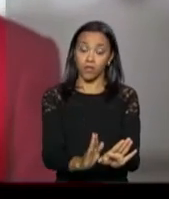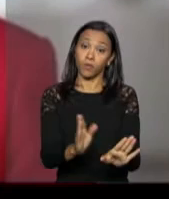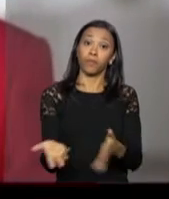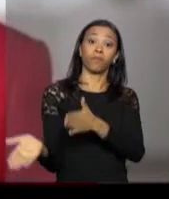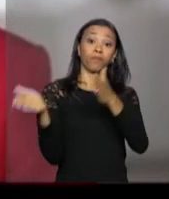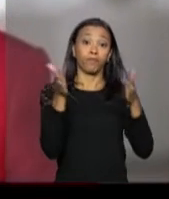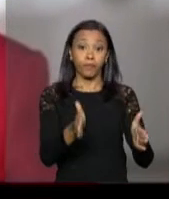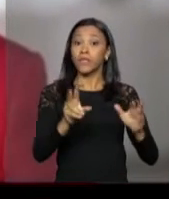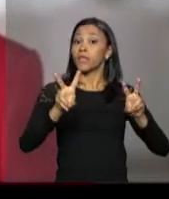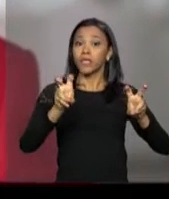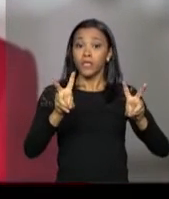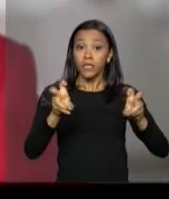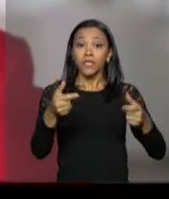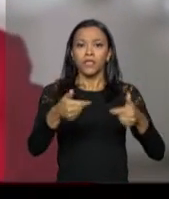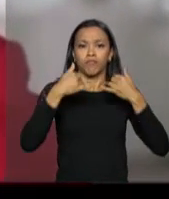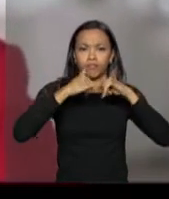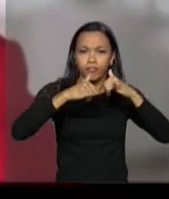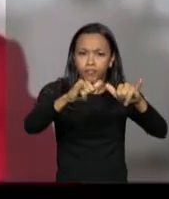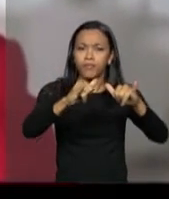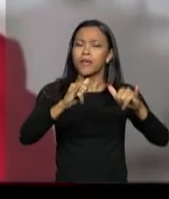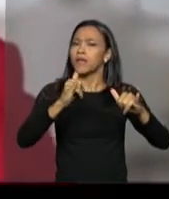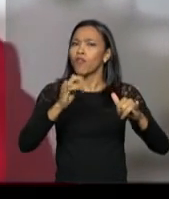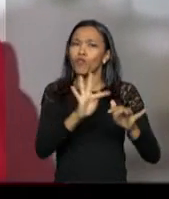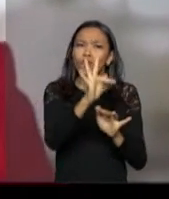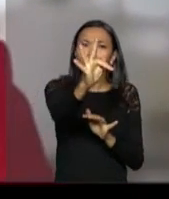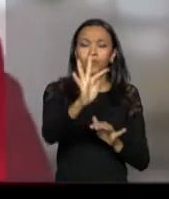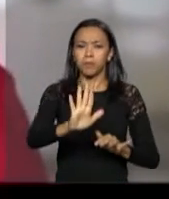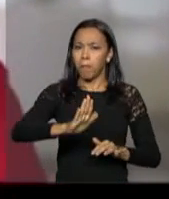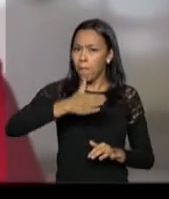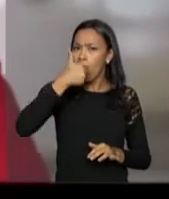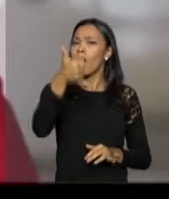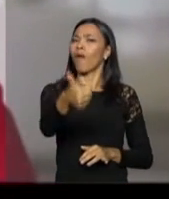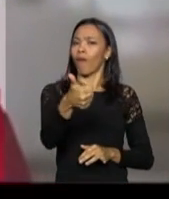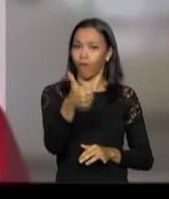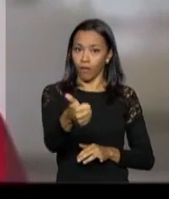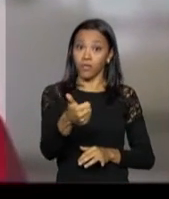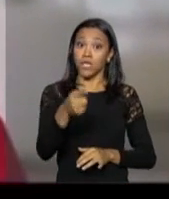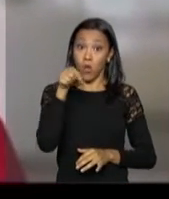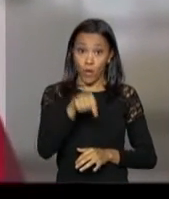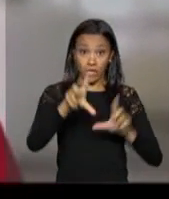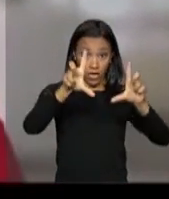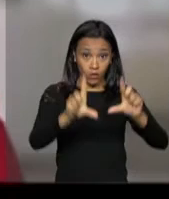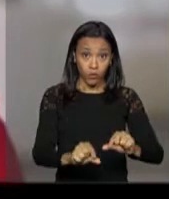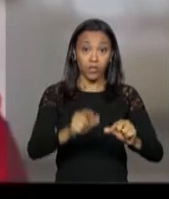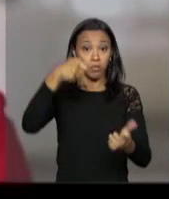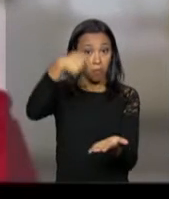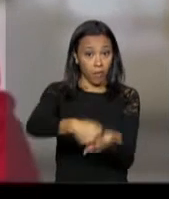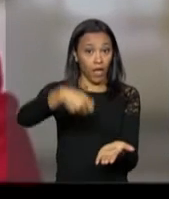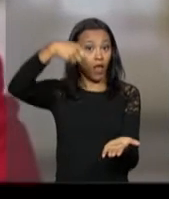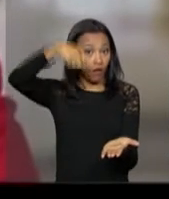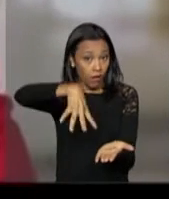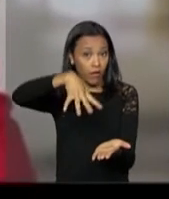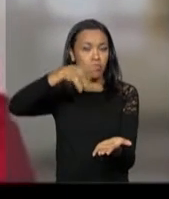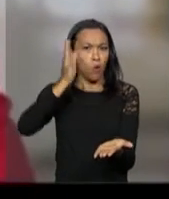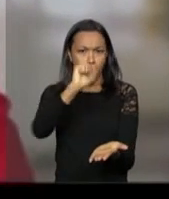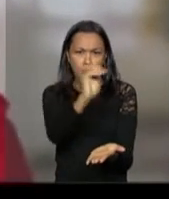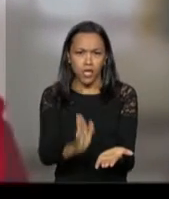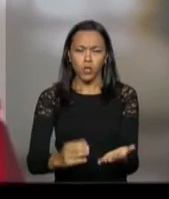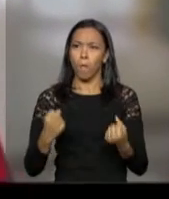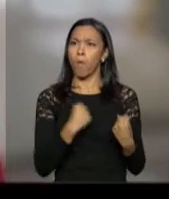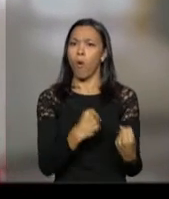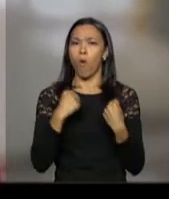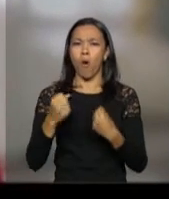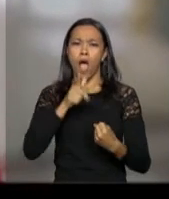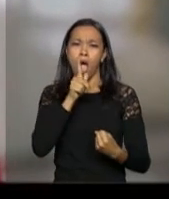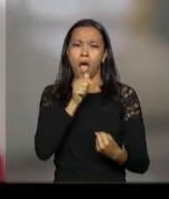energia elétrica, as perspectivas são as melhores possíveis. Com essa redução de tarifa, o Brasil, que já é uma potência